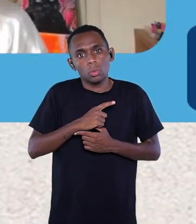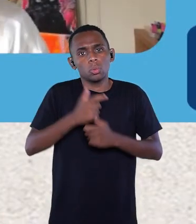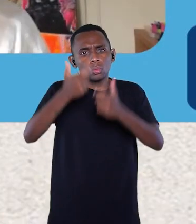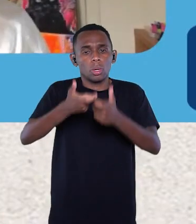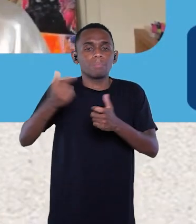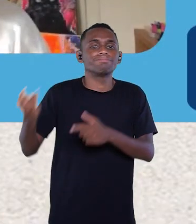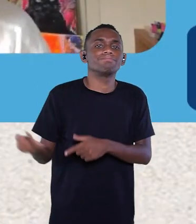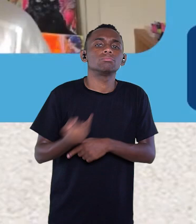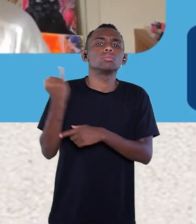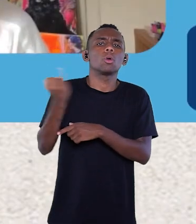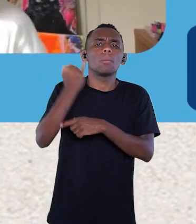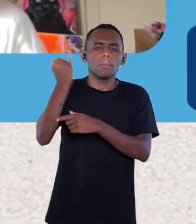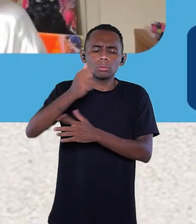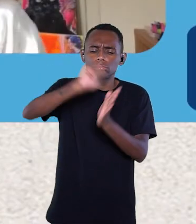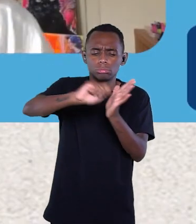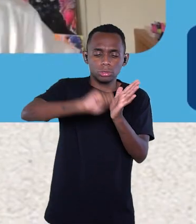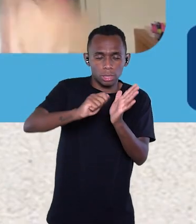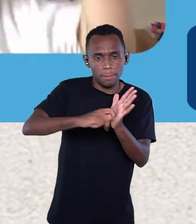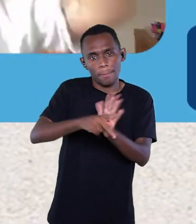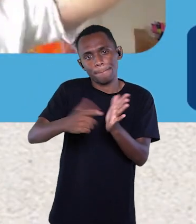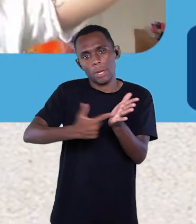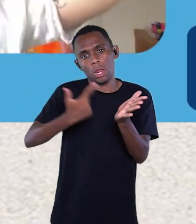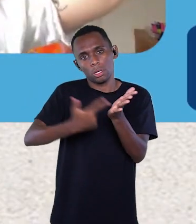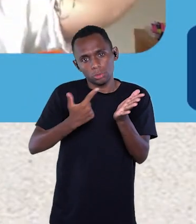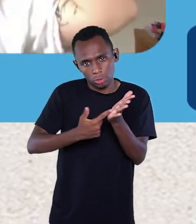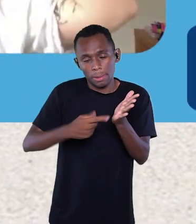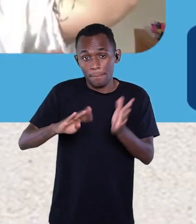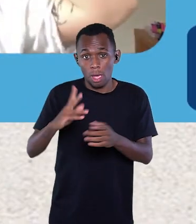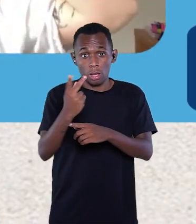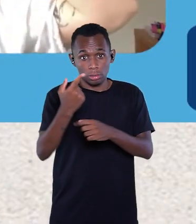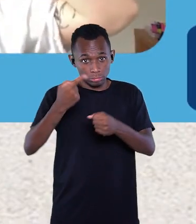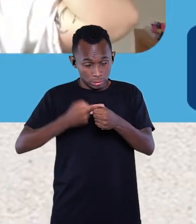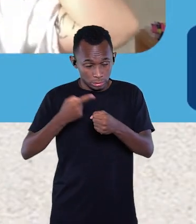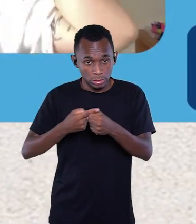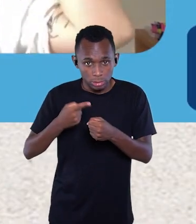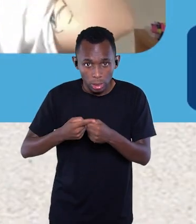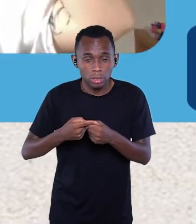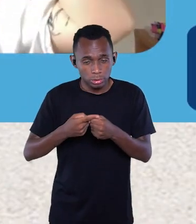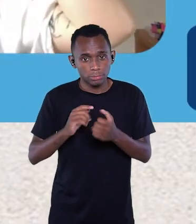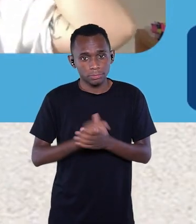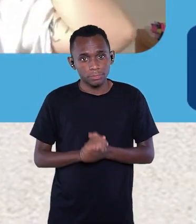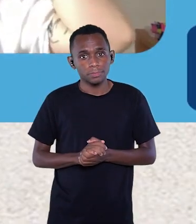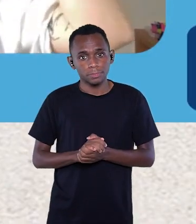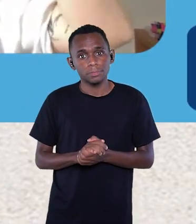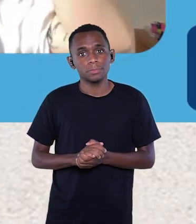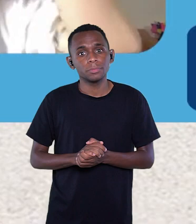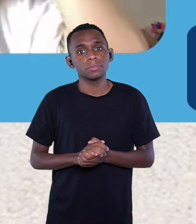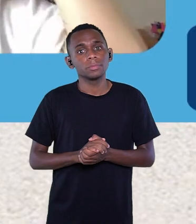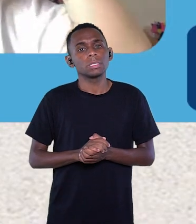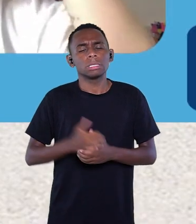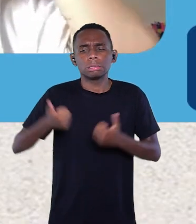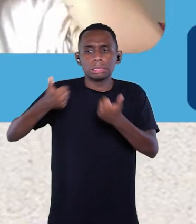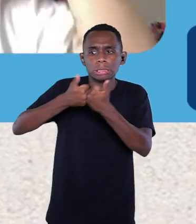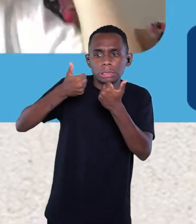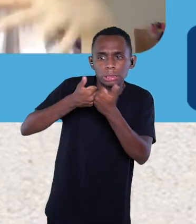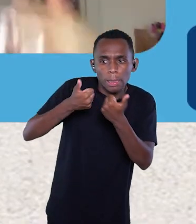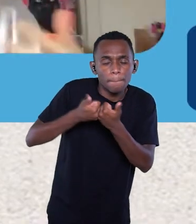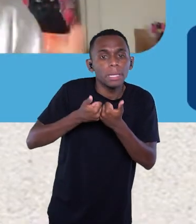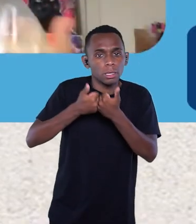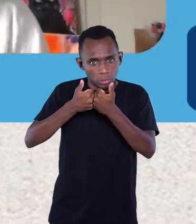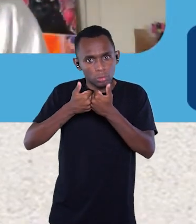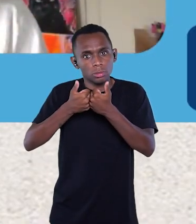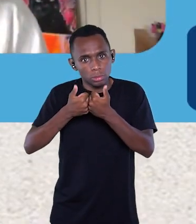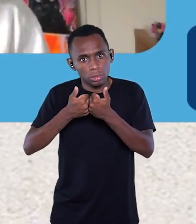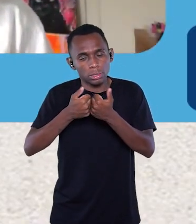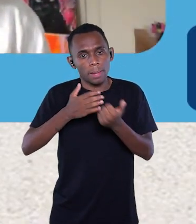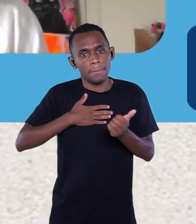um lugar muito importante de escrita e de literatura, né? Em Belo Horizonte, que é as estratégias narrativas. Ela esteve muito perto,